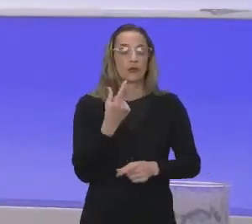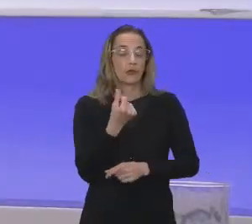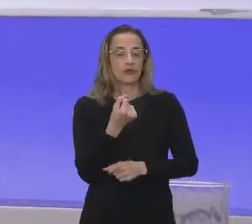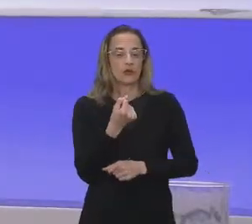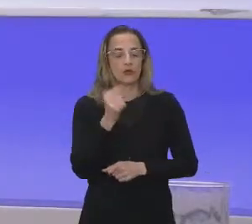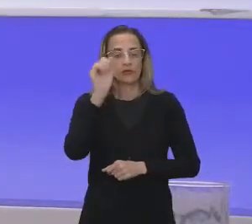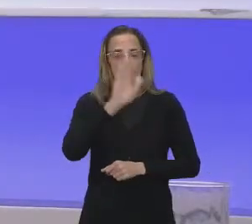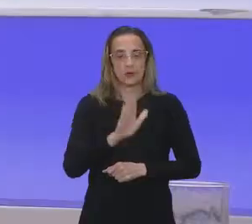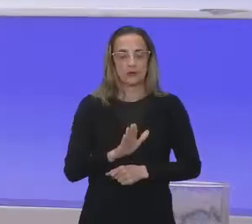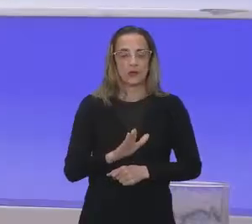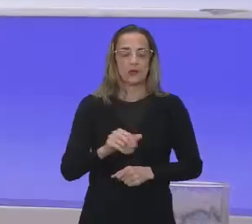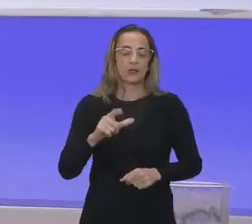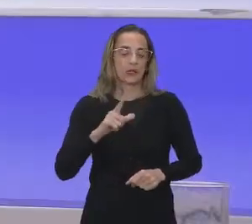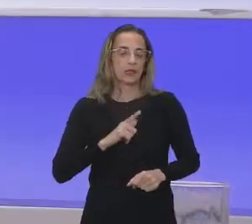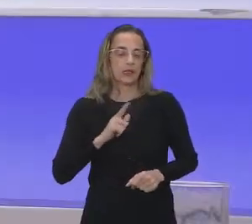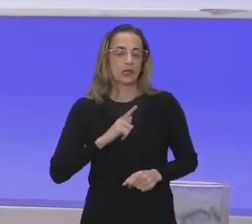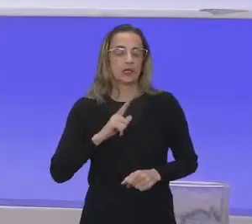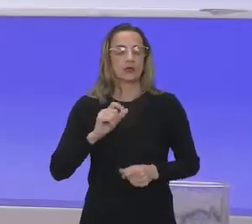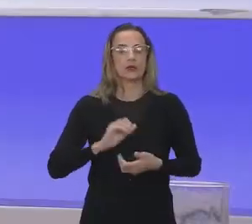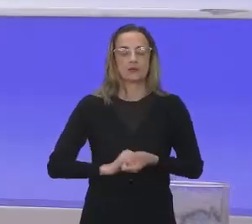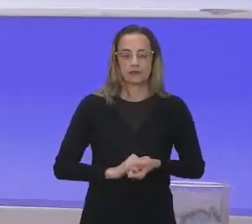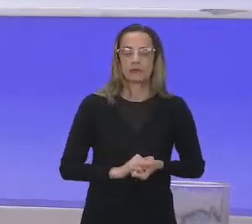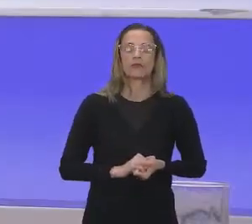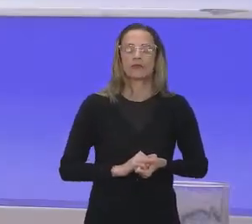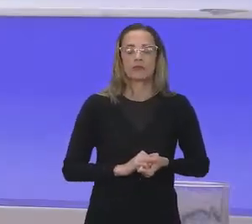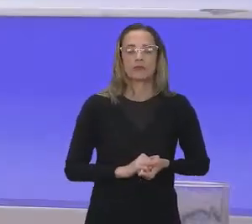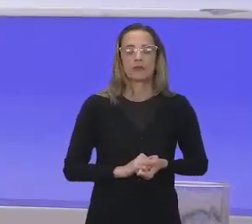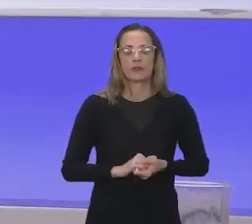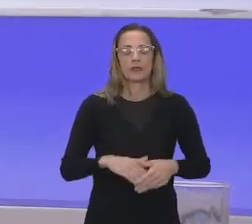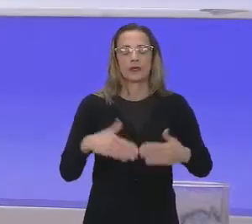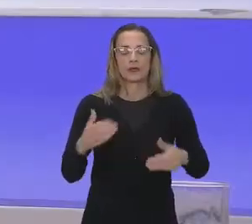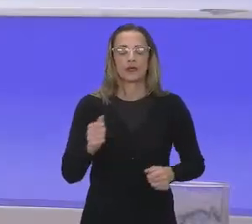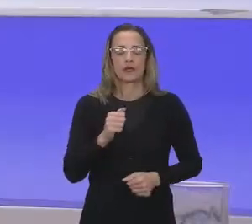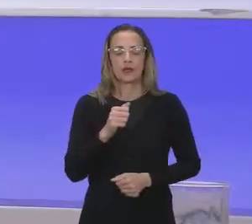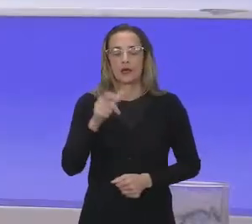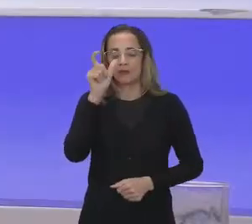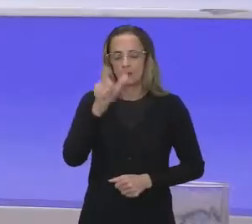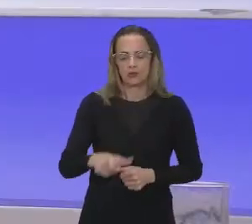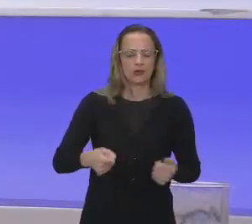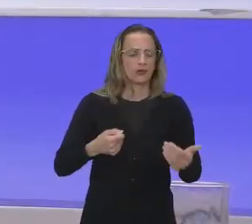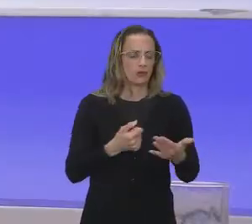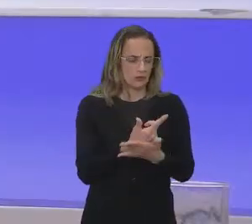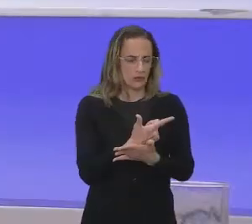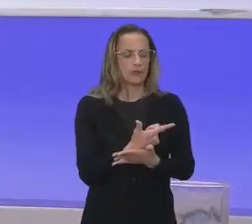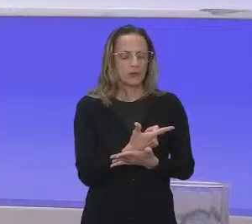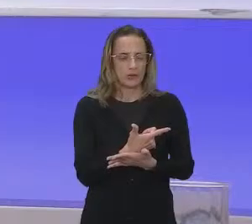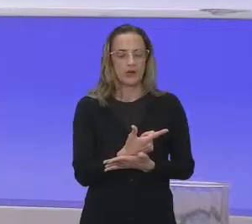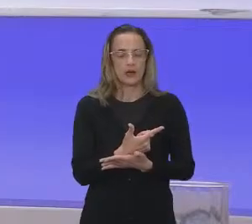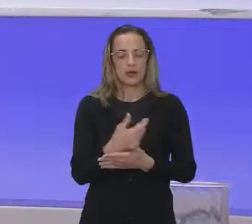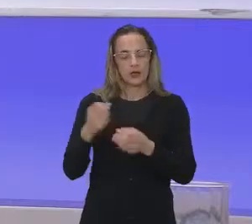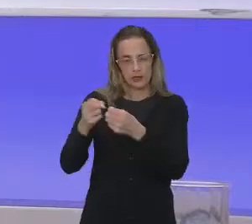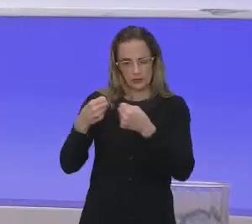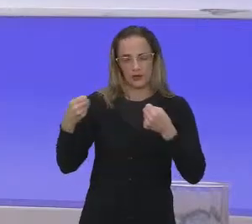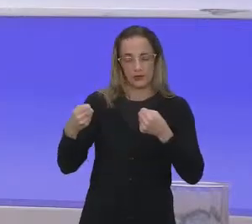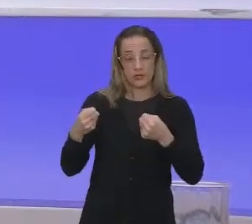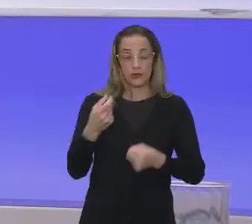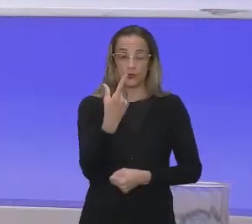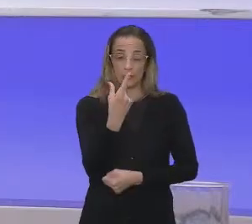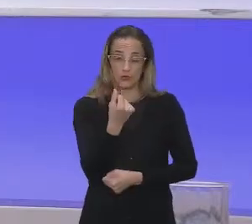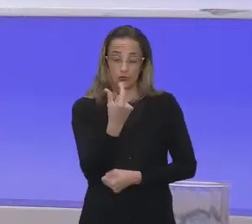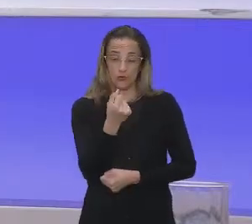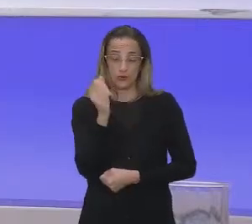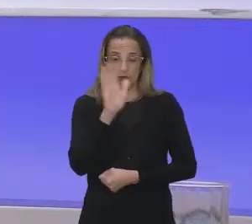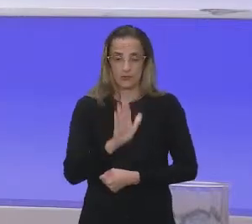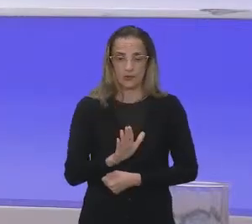barato, ou seja, tem um subsídio, né, que a pessoa consegue comprar esse refrigerador por um preço mais acessível.